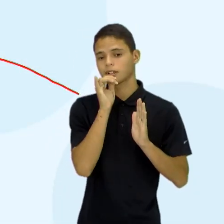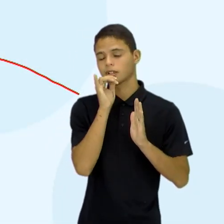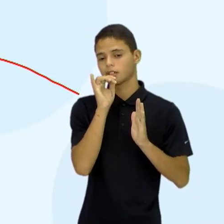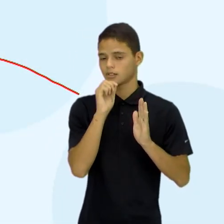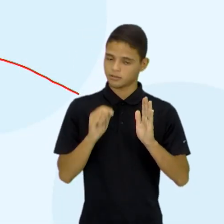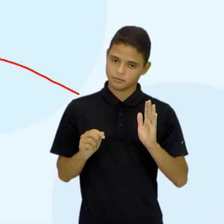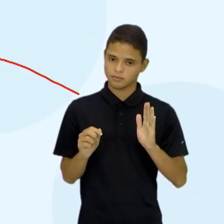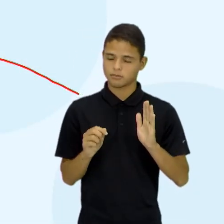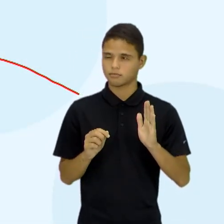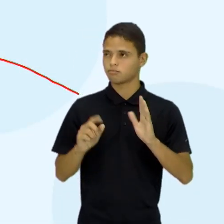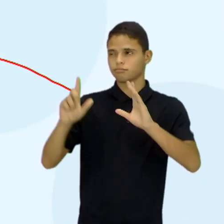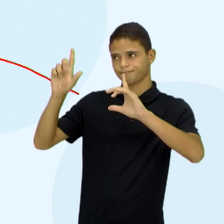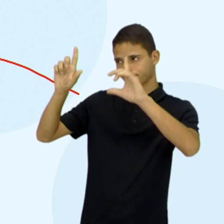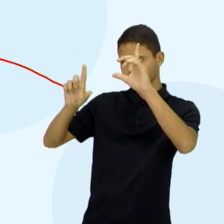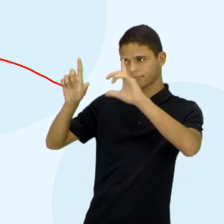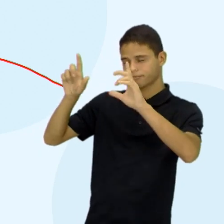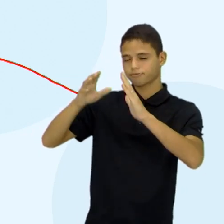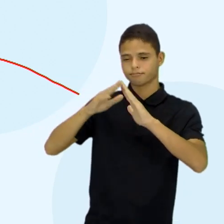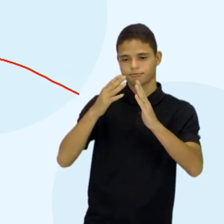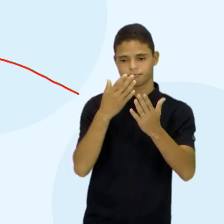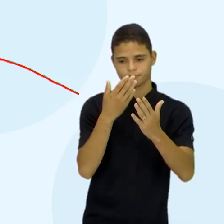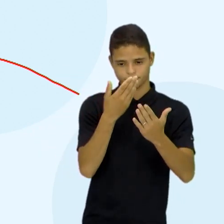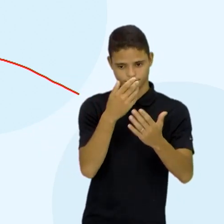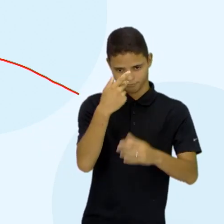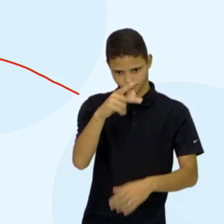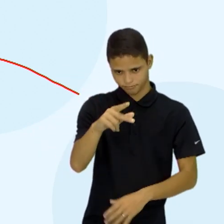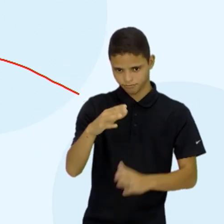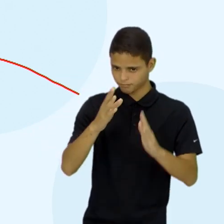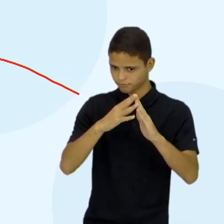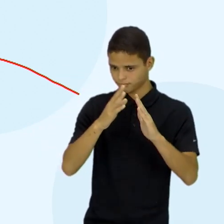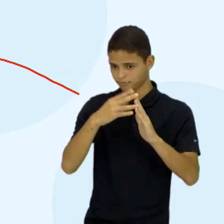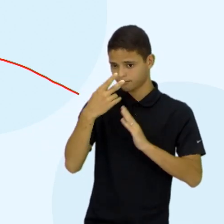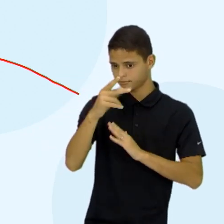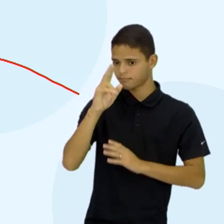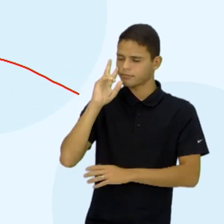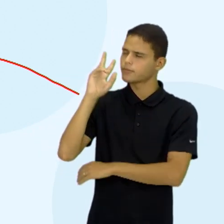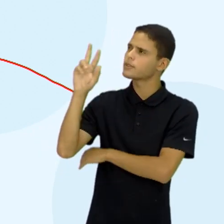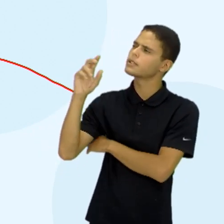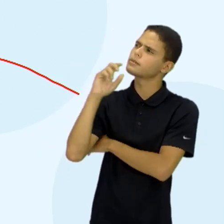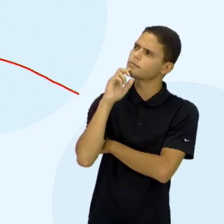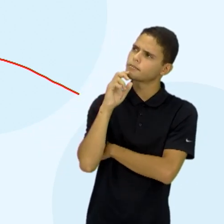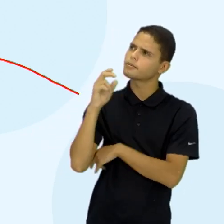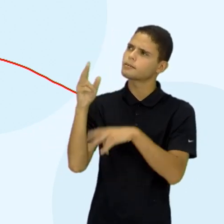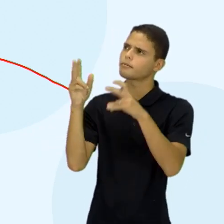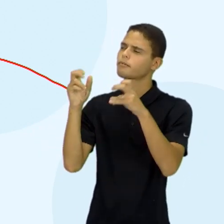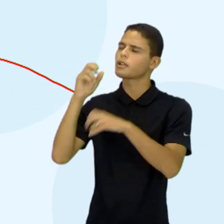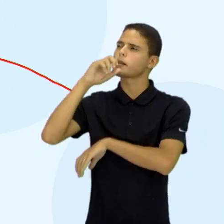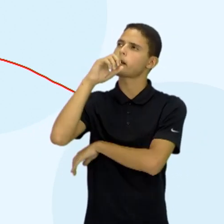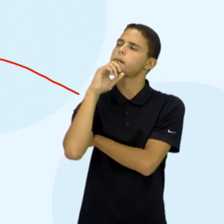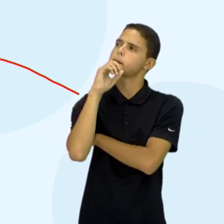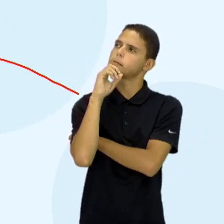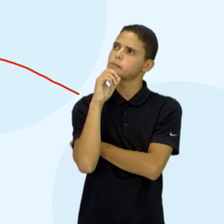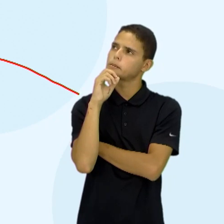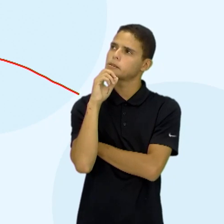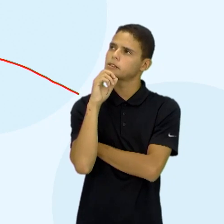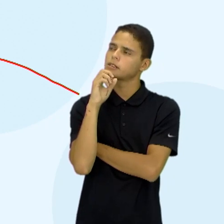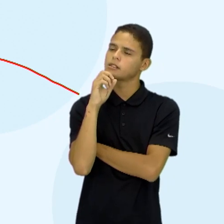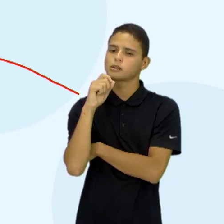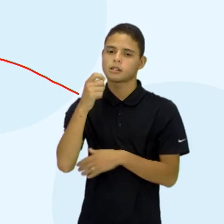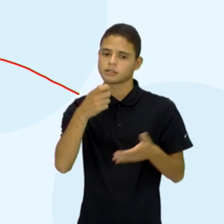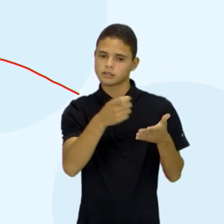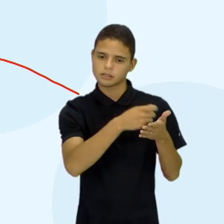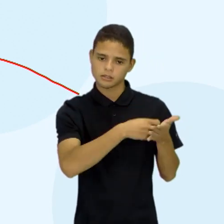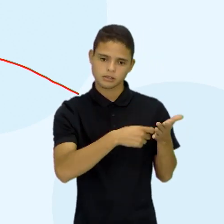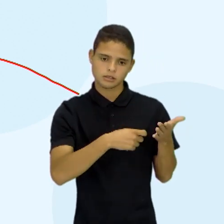casa observando né tudo direitinho ali no mesmo ponto no mesmo lugar e tudo mais e traçar uma